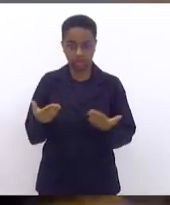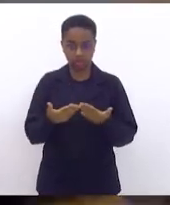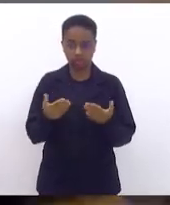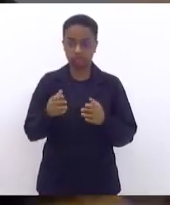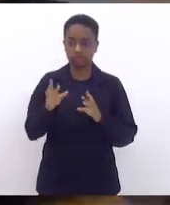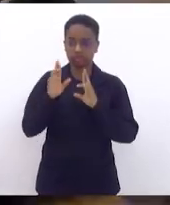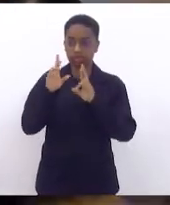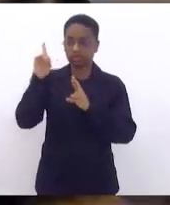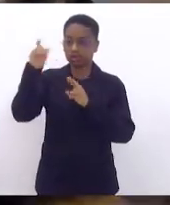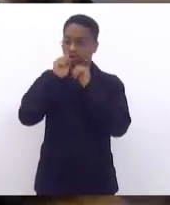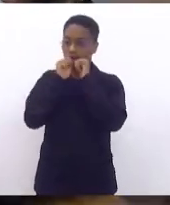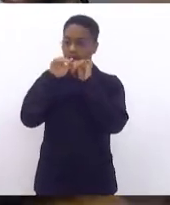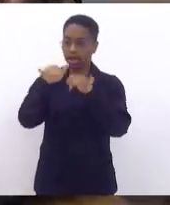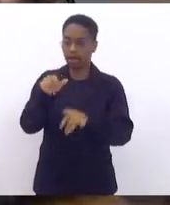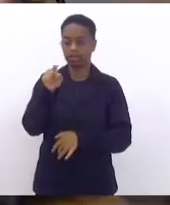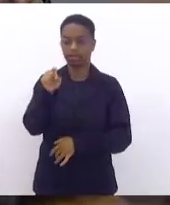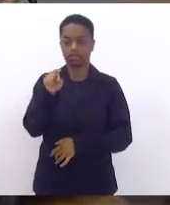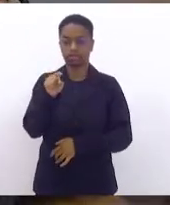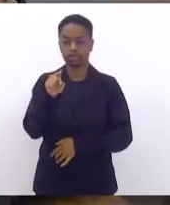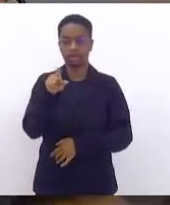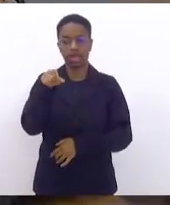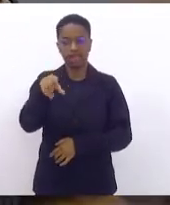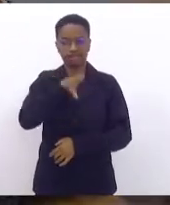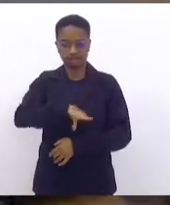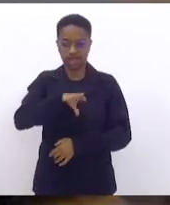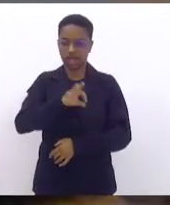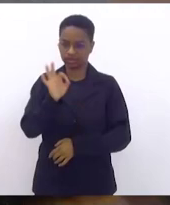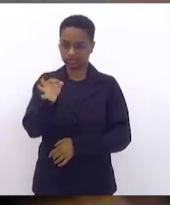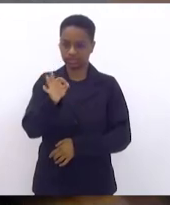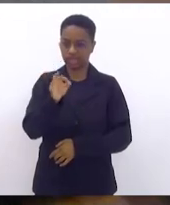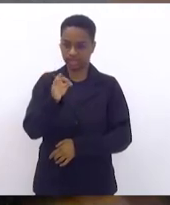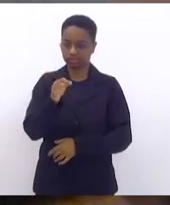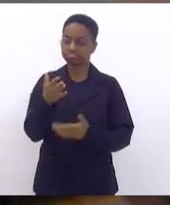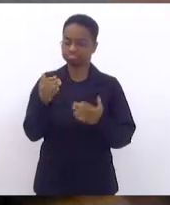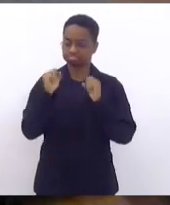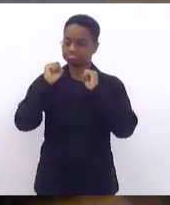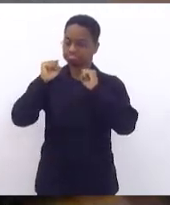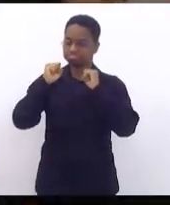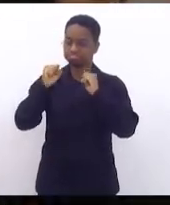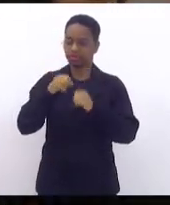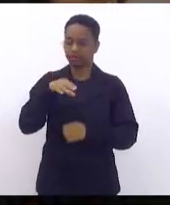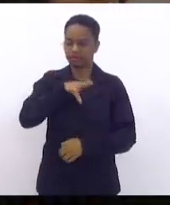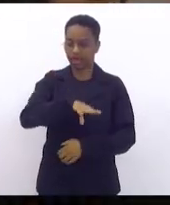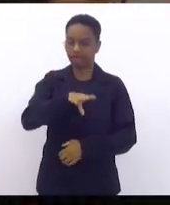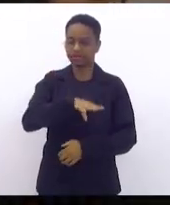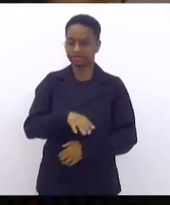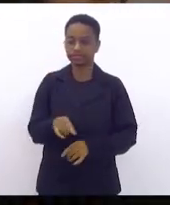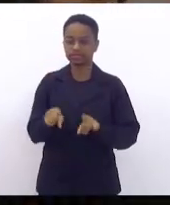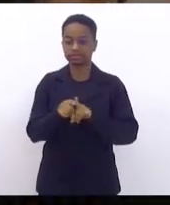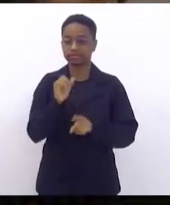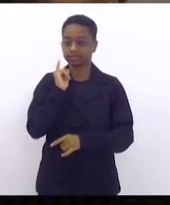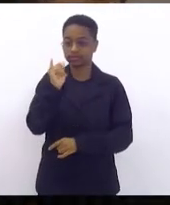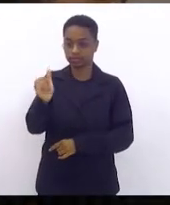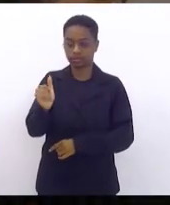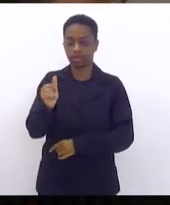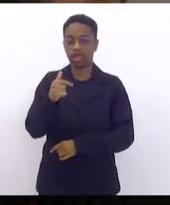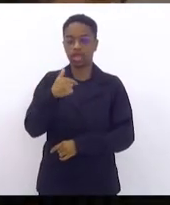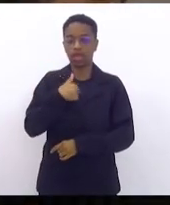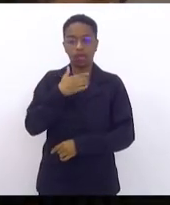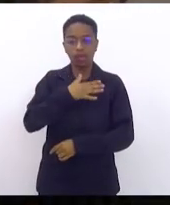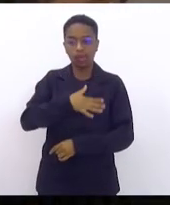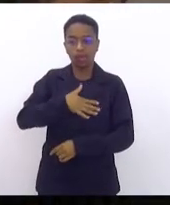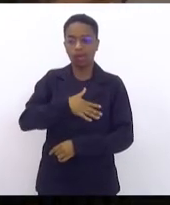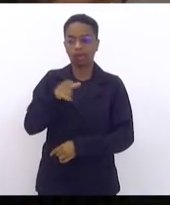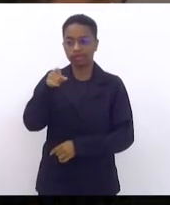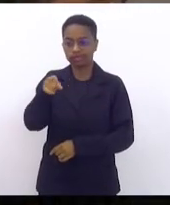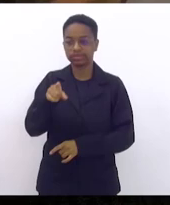Deus abençoe você. Vascaíno, né, Gui? Você é vascaíno, torce muito pelo Vasco. Dizer a você, Gui, que eu sou seu fã,